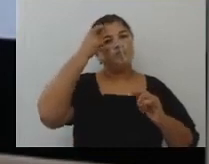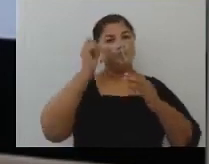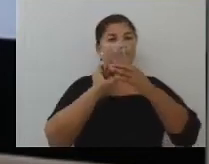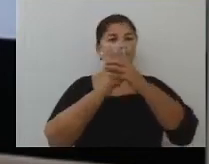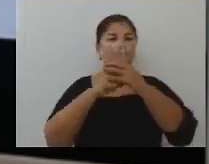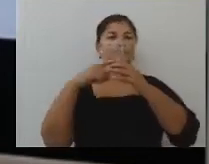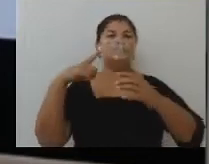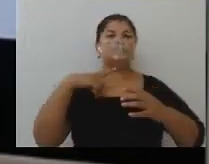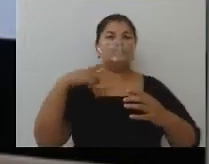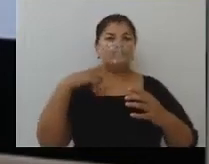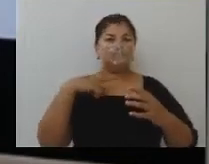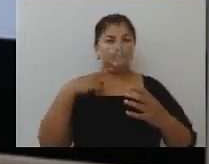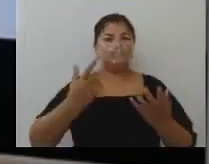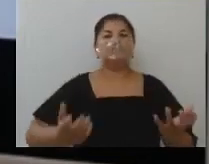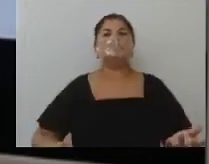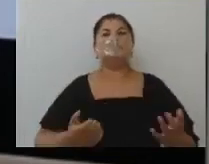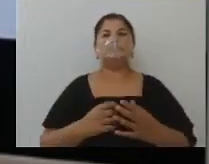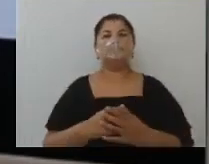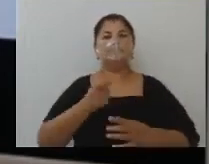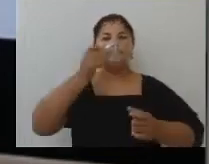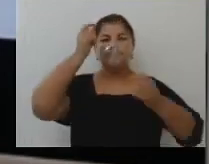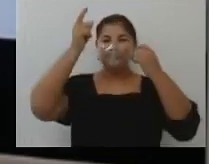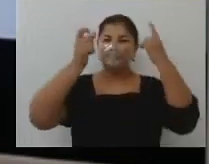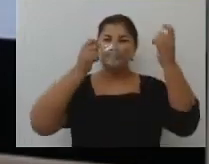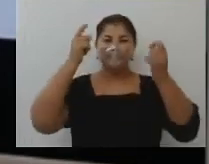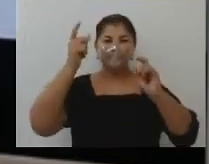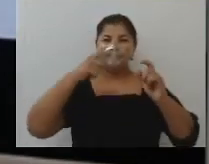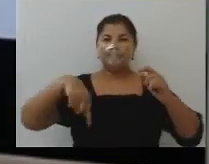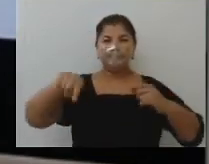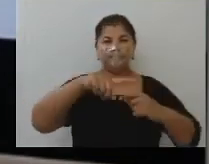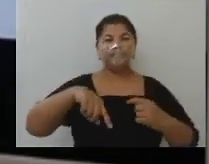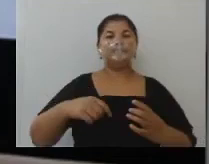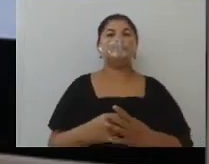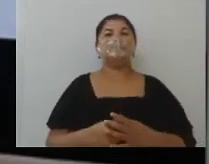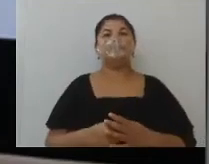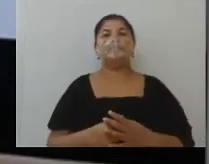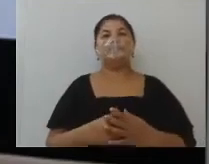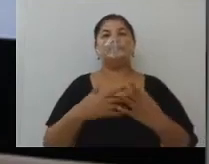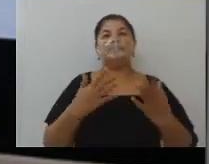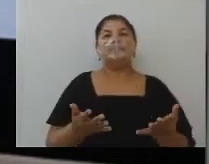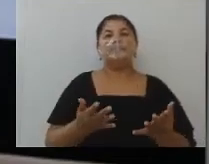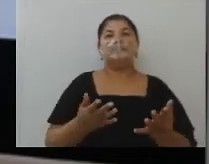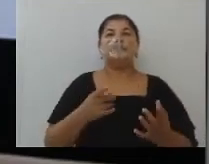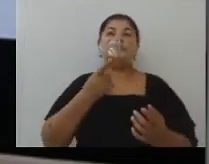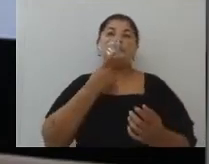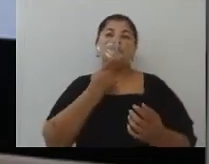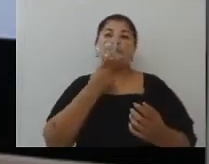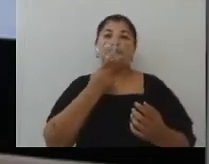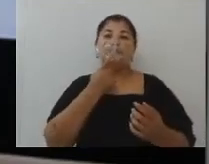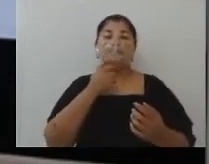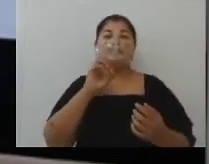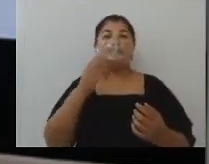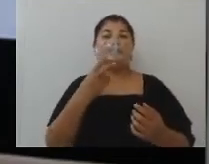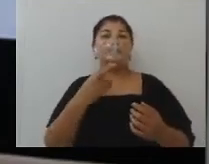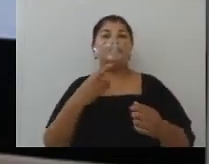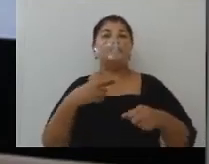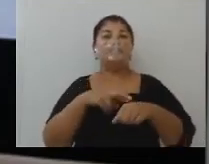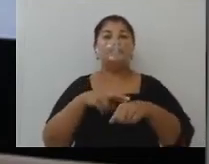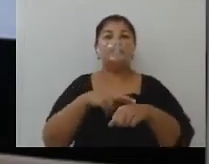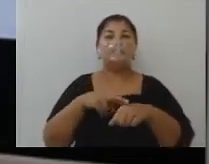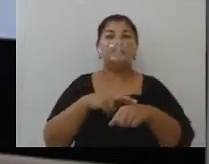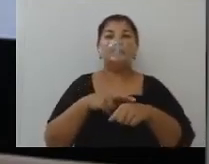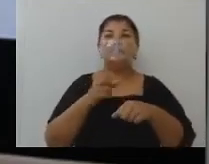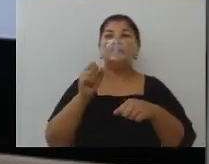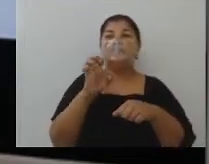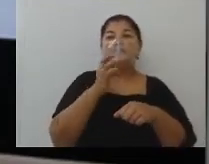gente inventou as cores, vamos dizer assim. De maneira que eu só percebo o que a gente chama de vermelho até o violeta. Frequências mais